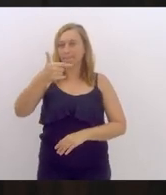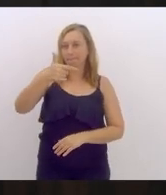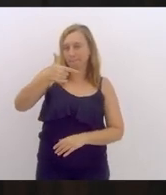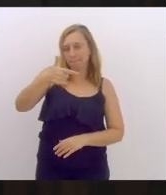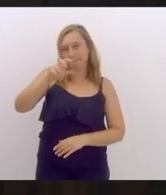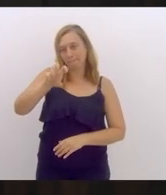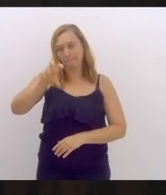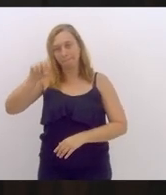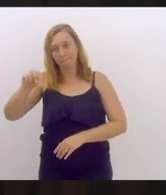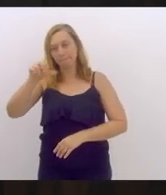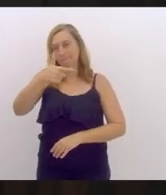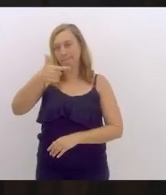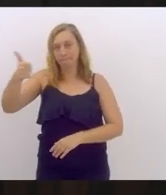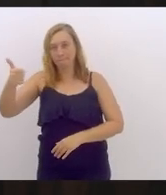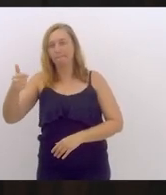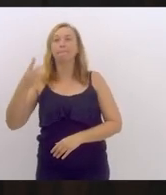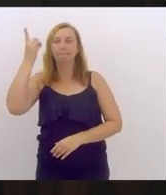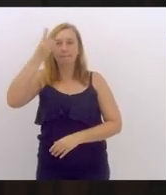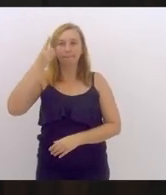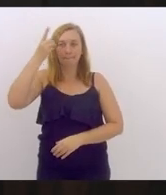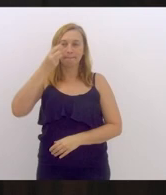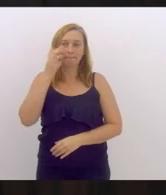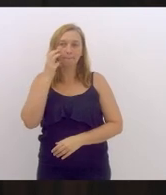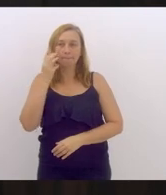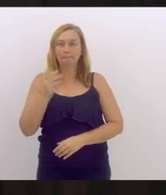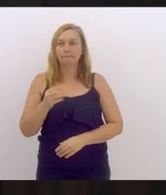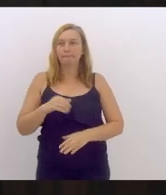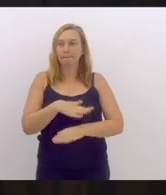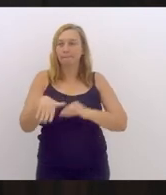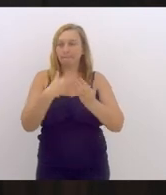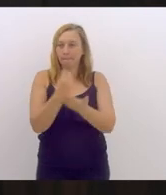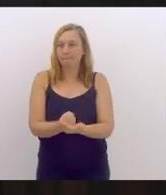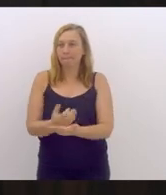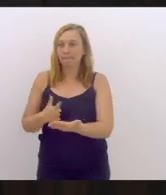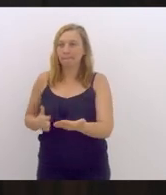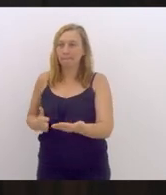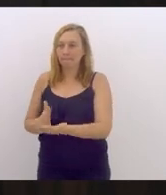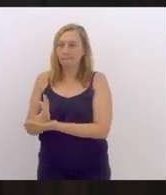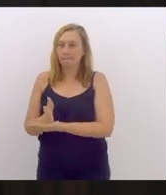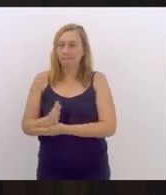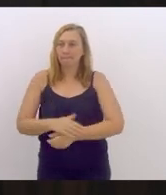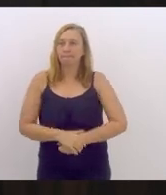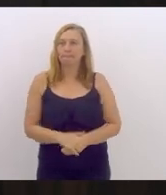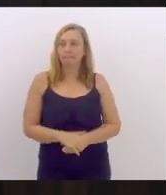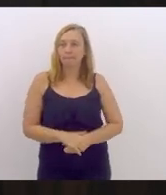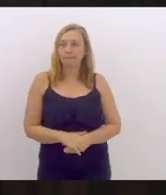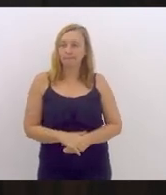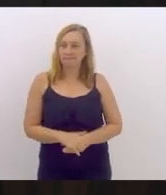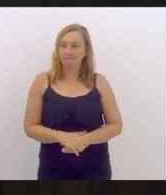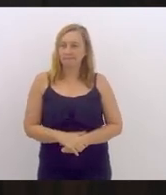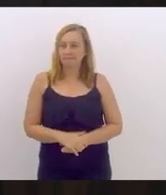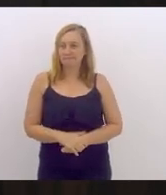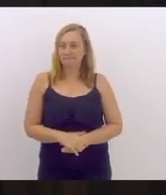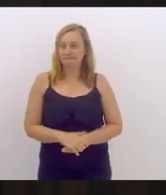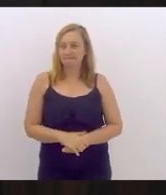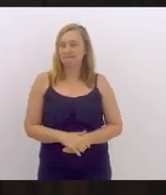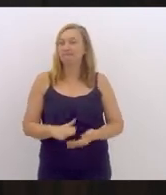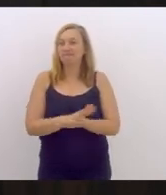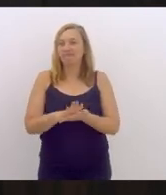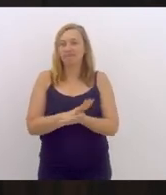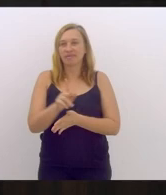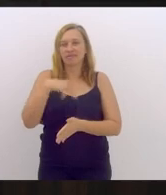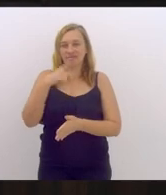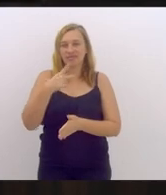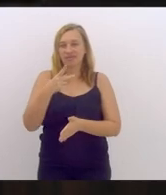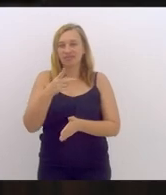de autoria Deputado Valdete Carneiro Souza que a própria Vanessa Como estão aprovado nada mais